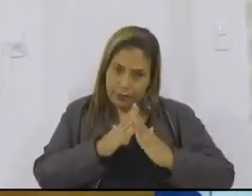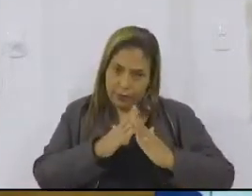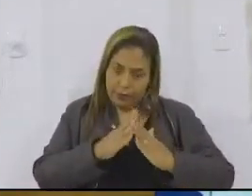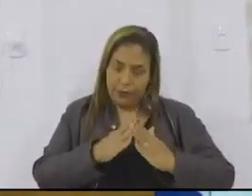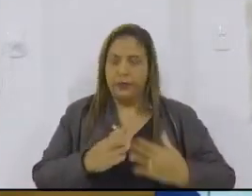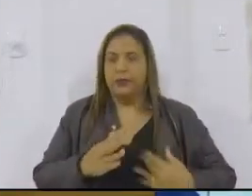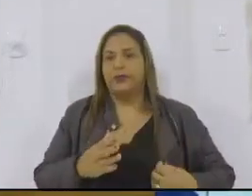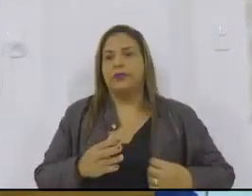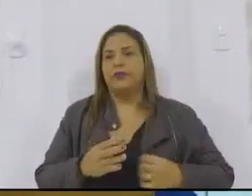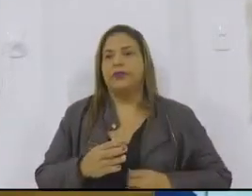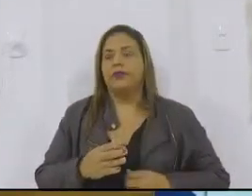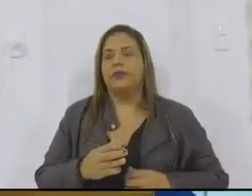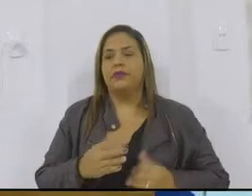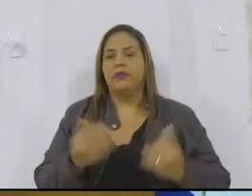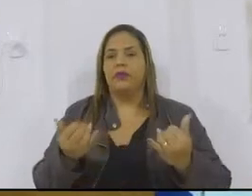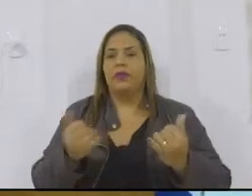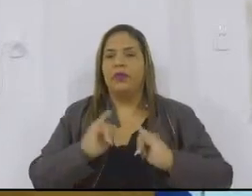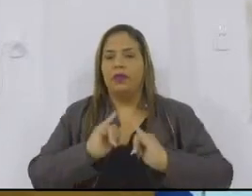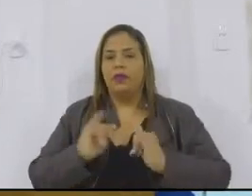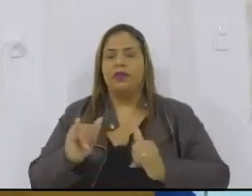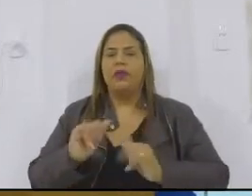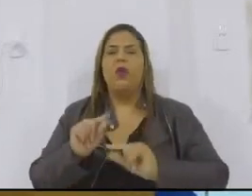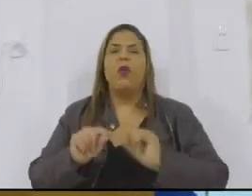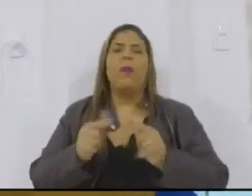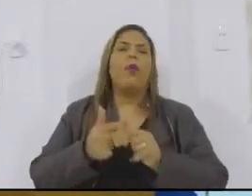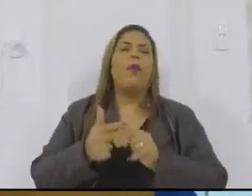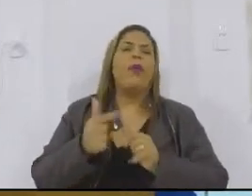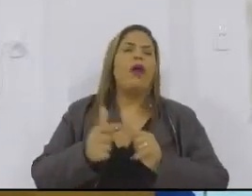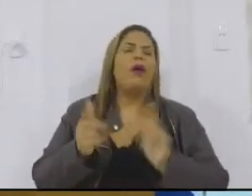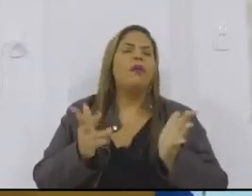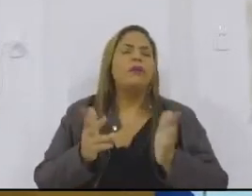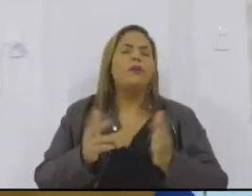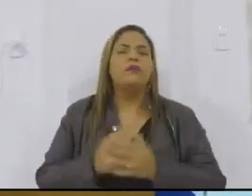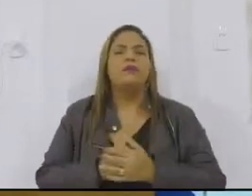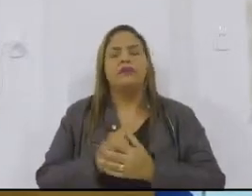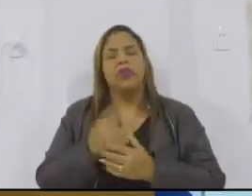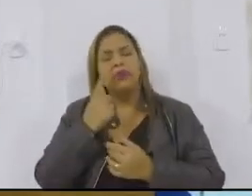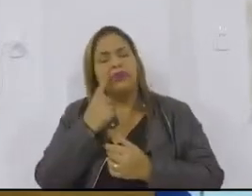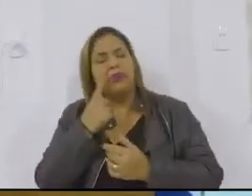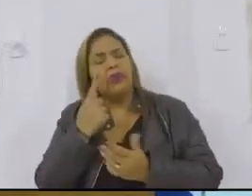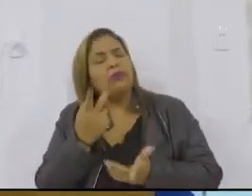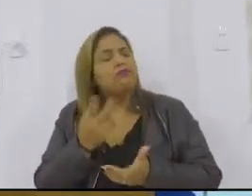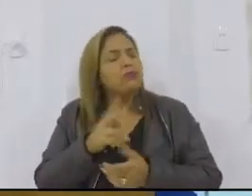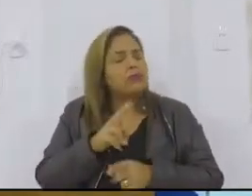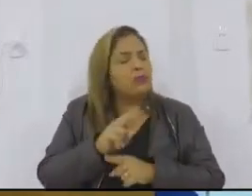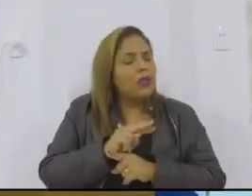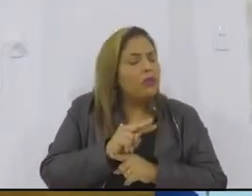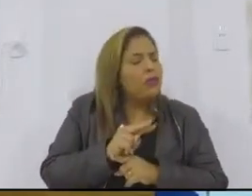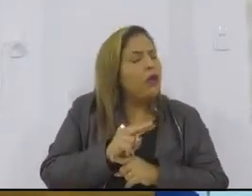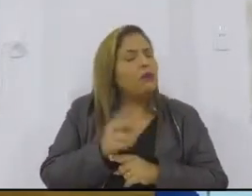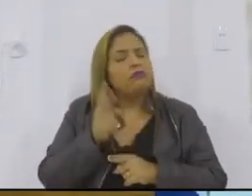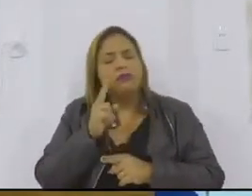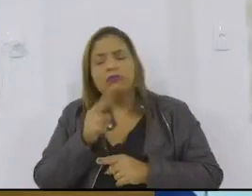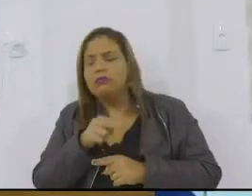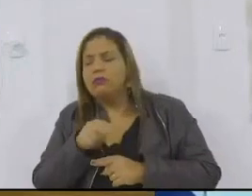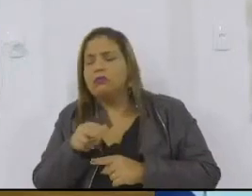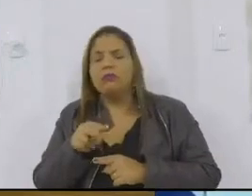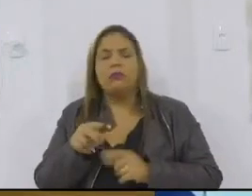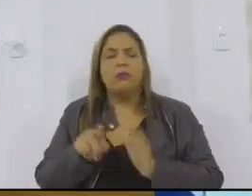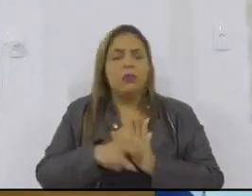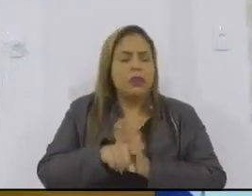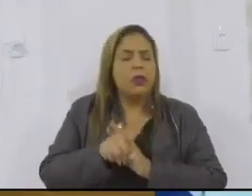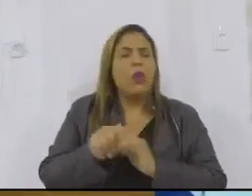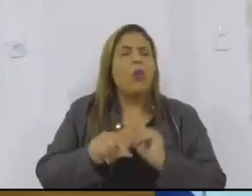um problema ali. E vamos lá verificar, né? Olhar lá realmente o que